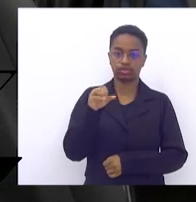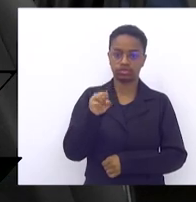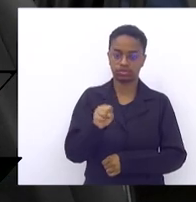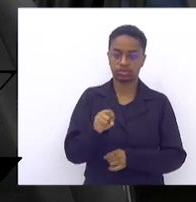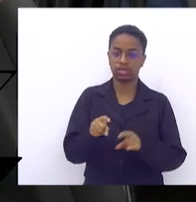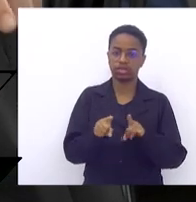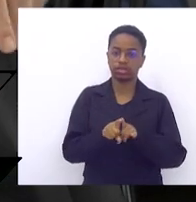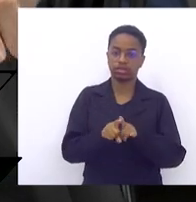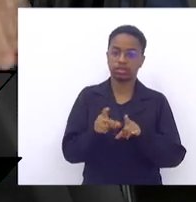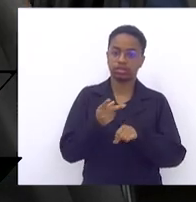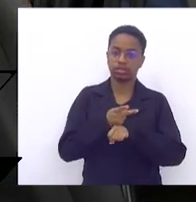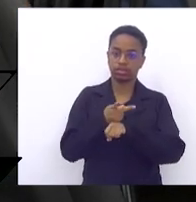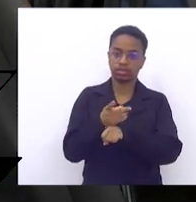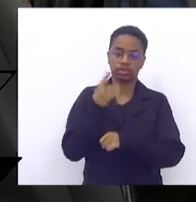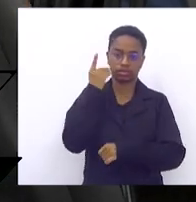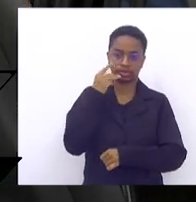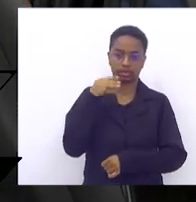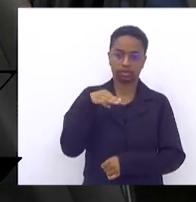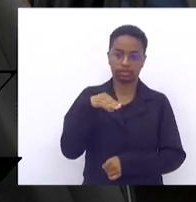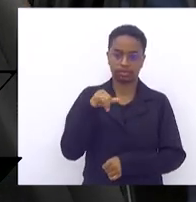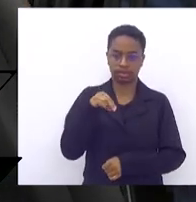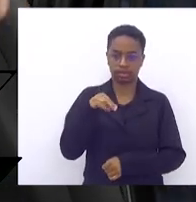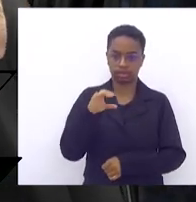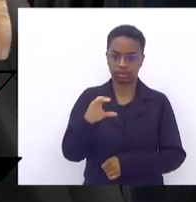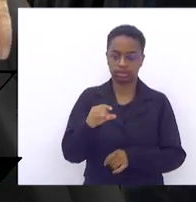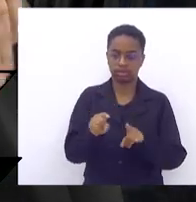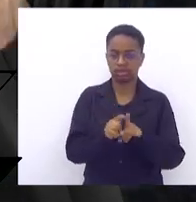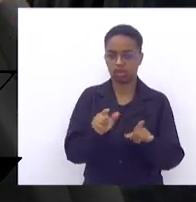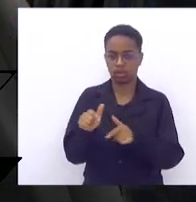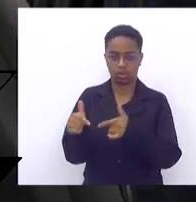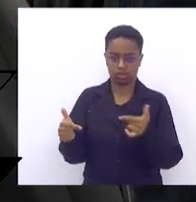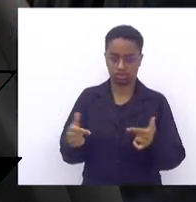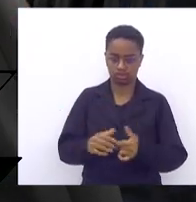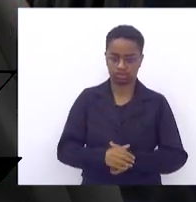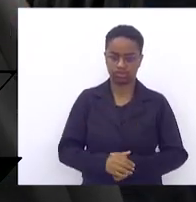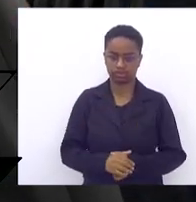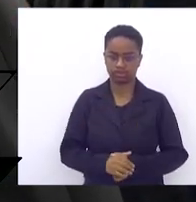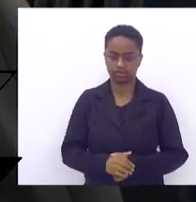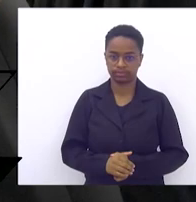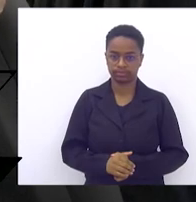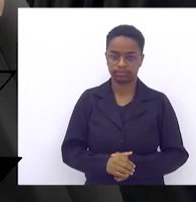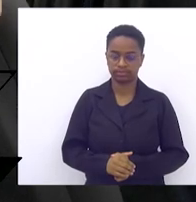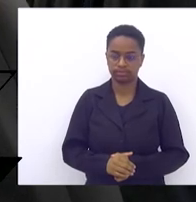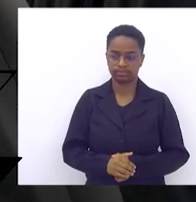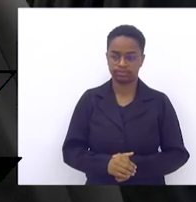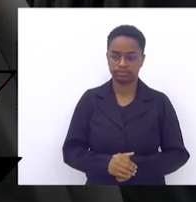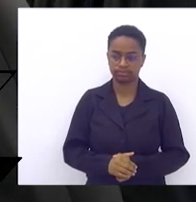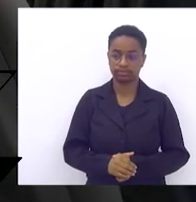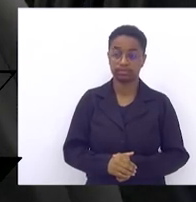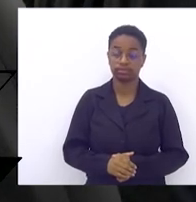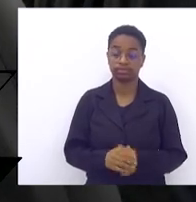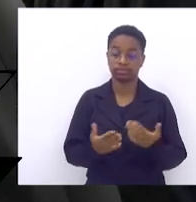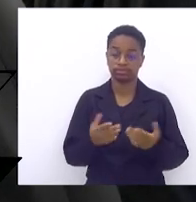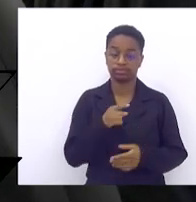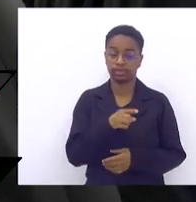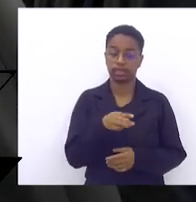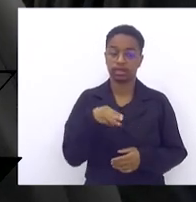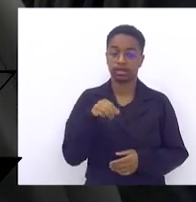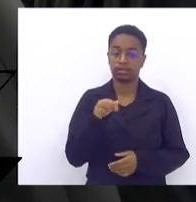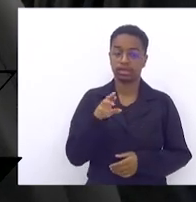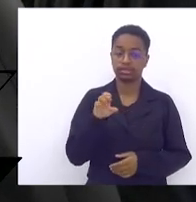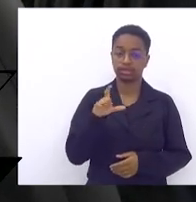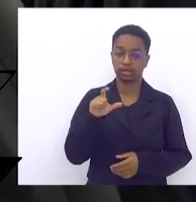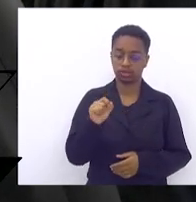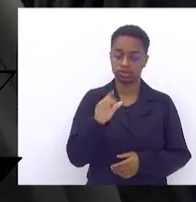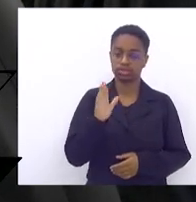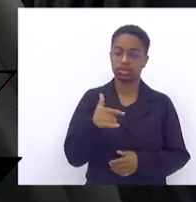teria procurado o deputado Carlos Mink, entre outros, acho que eu sei. O doutor Marcelo foi procurador-geral do